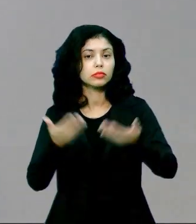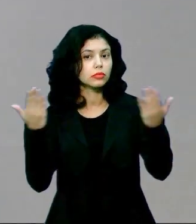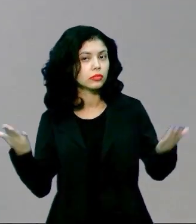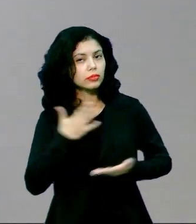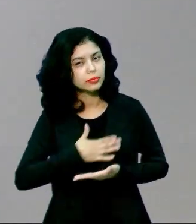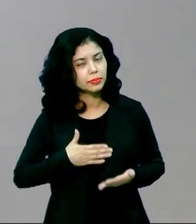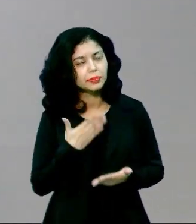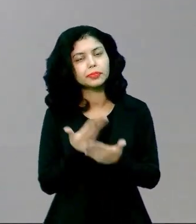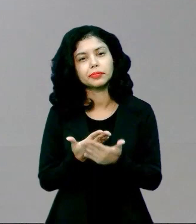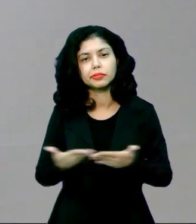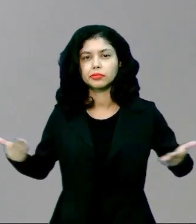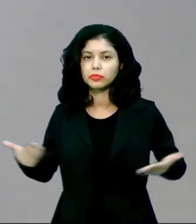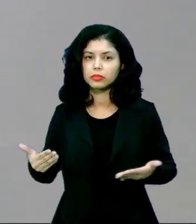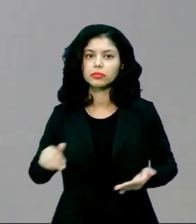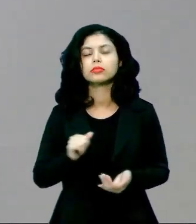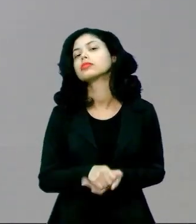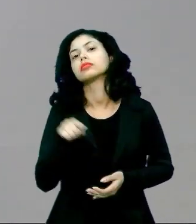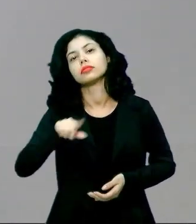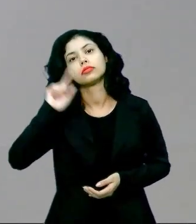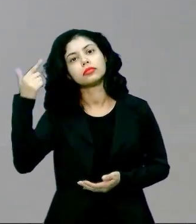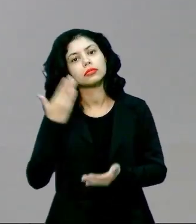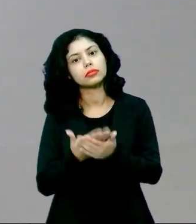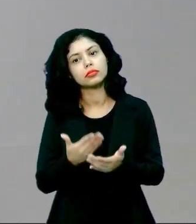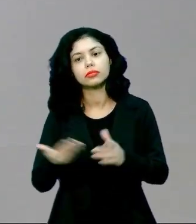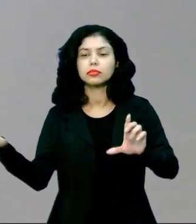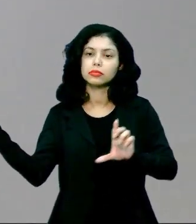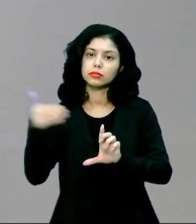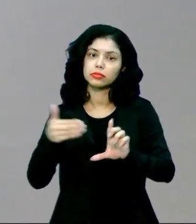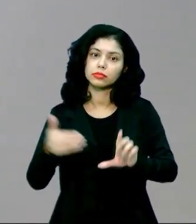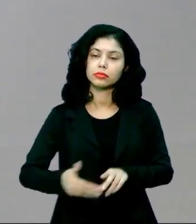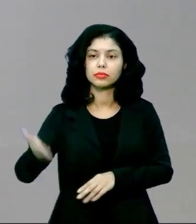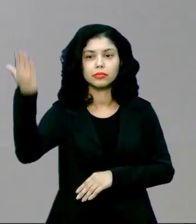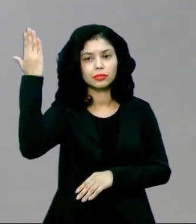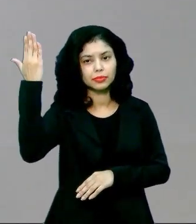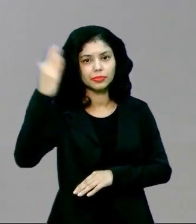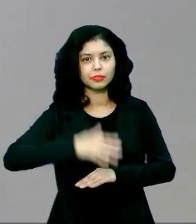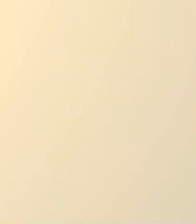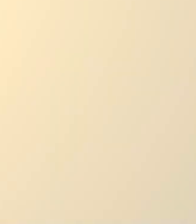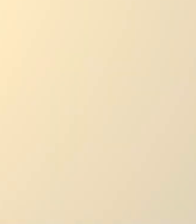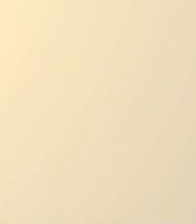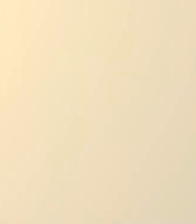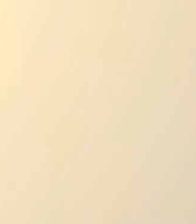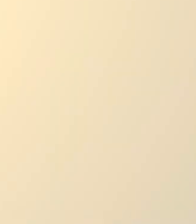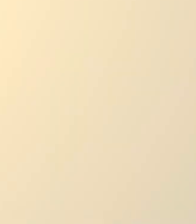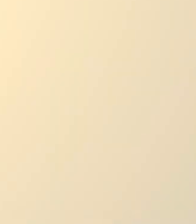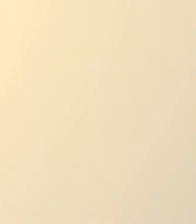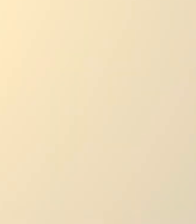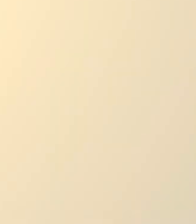Gostaram da aula de hoje? Então, para essas e outras aulas, acessem a nossa plataforma.